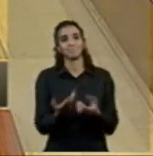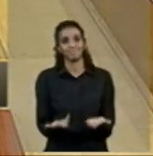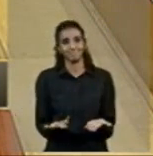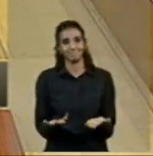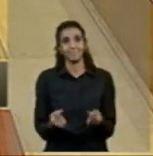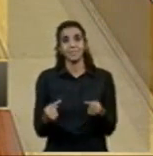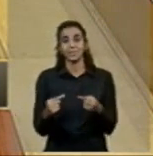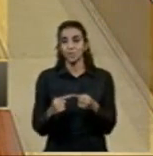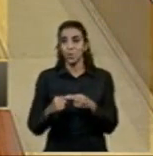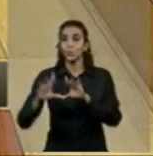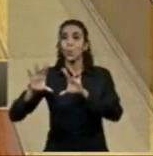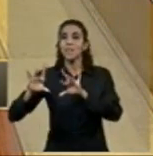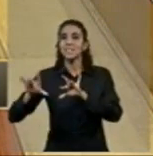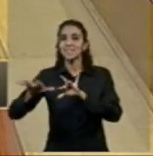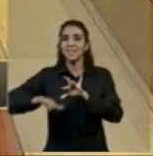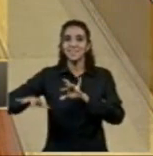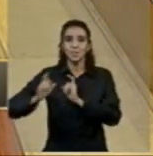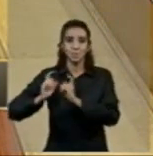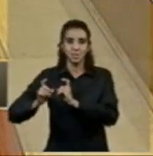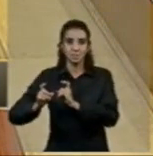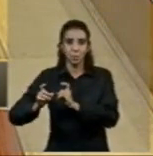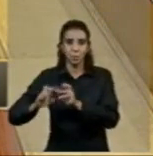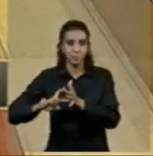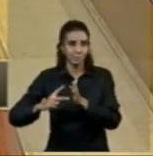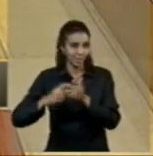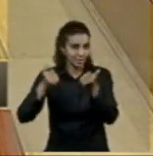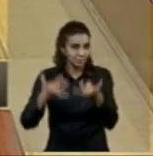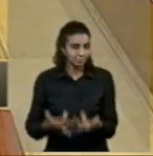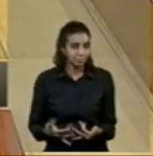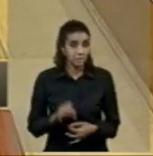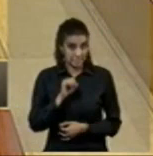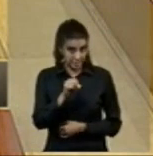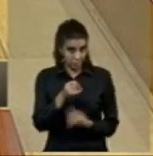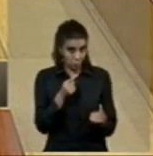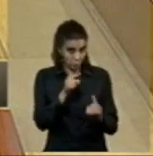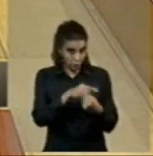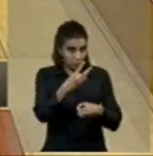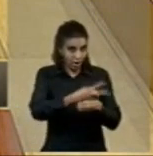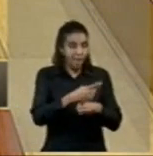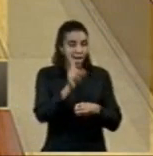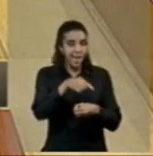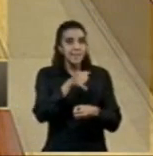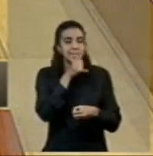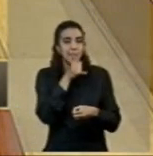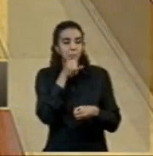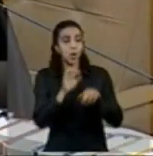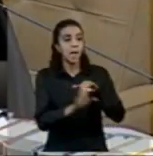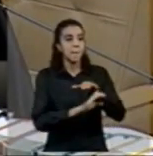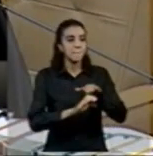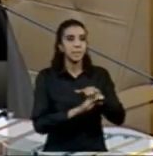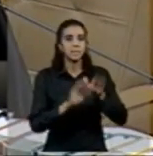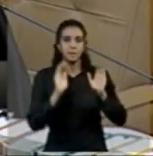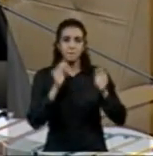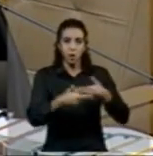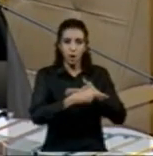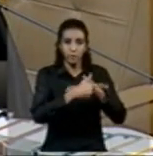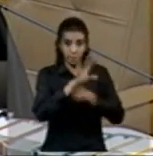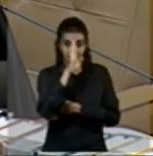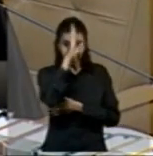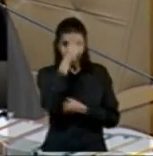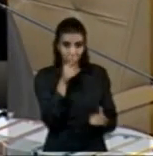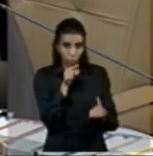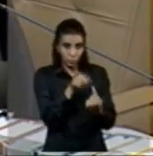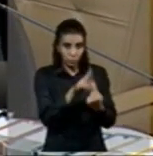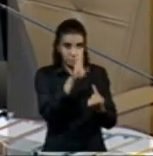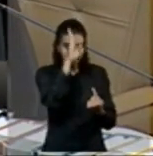propostos pela ciência da administração. Isto é, se o objetivo da terceirização é a concentração das empresas em suas atividades